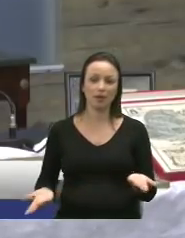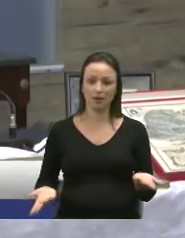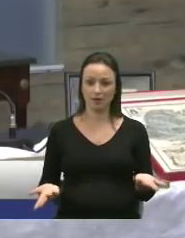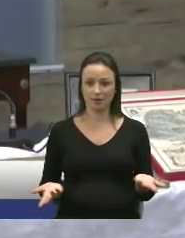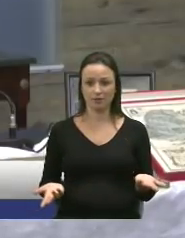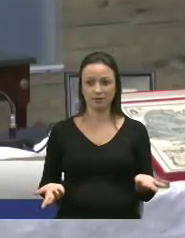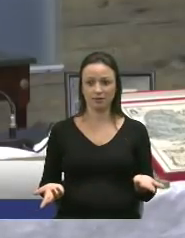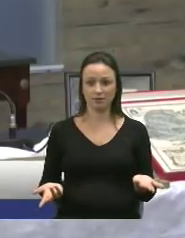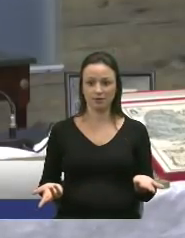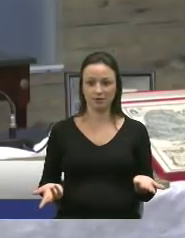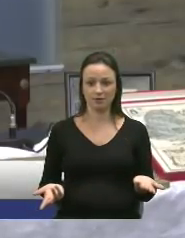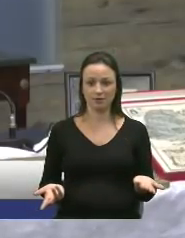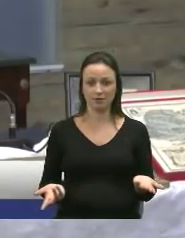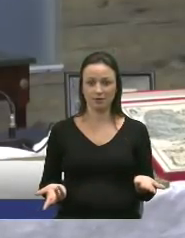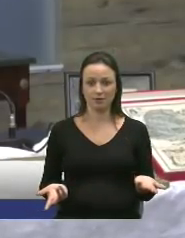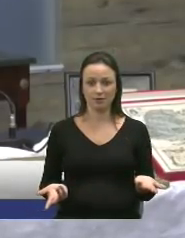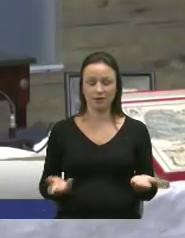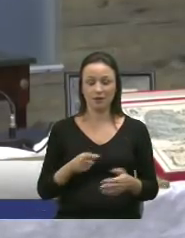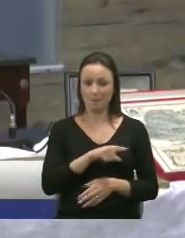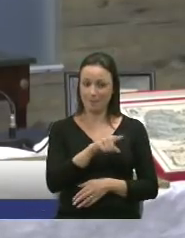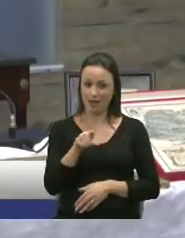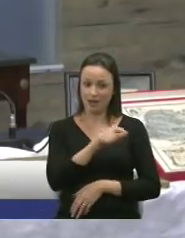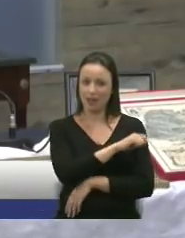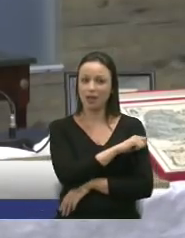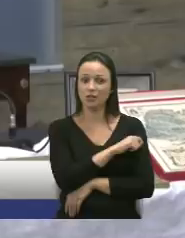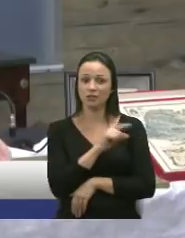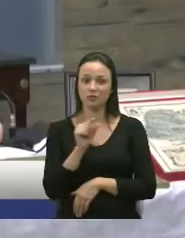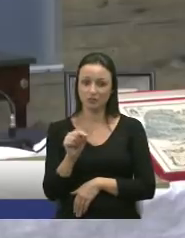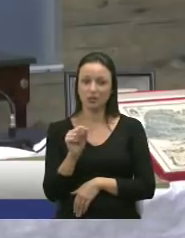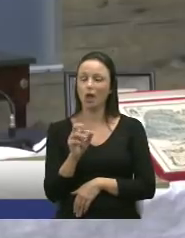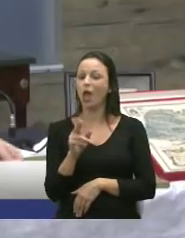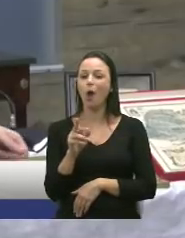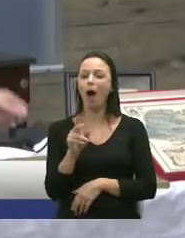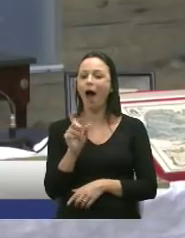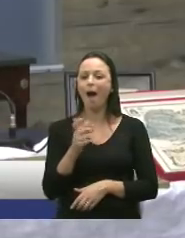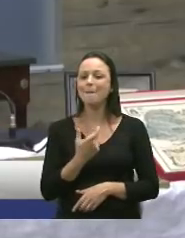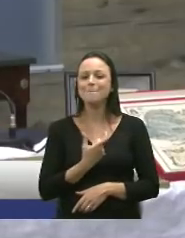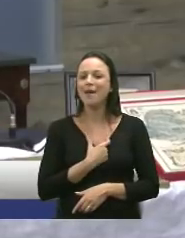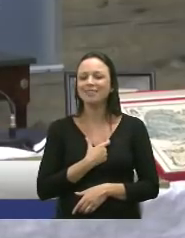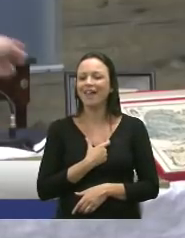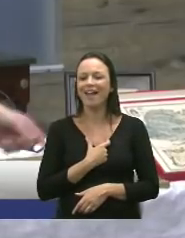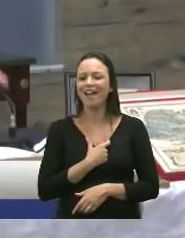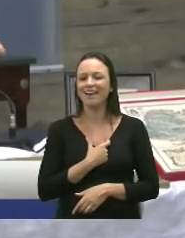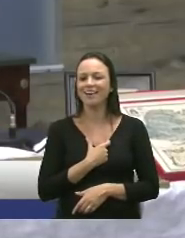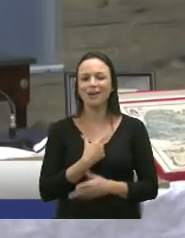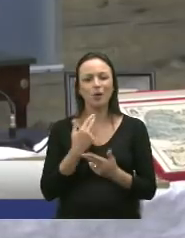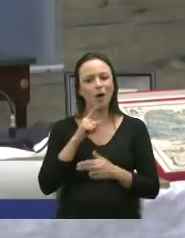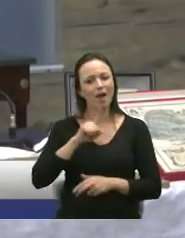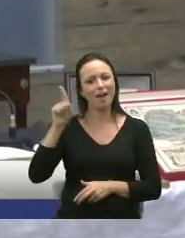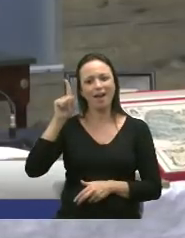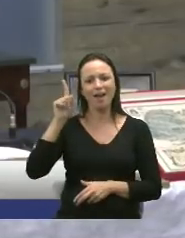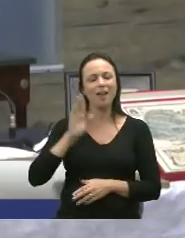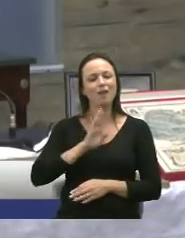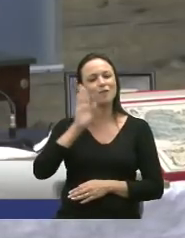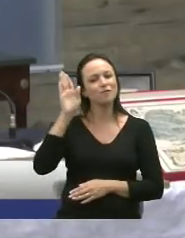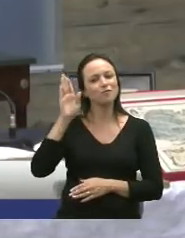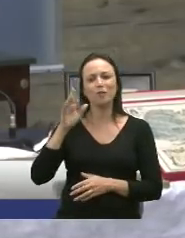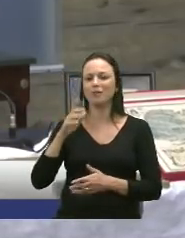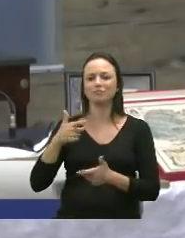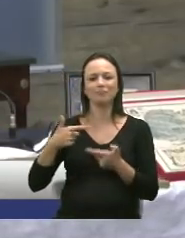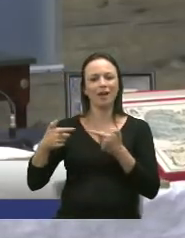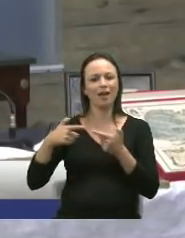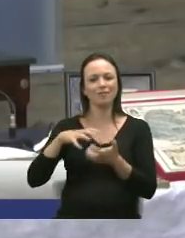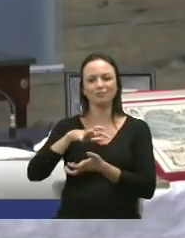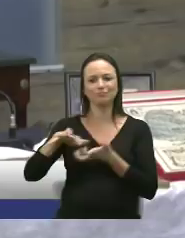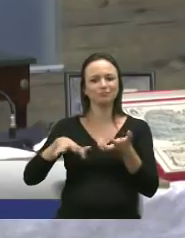Para muitos deles, vai ser equivalente a uma medalha, como para aqueles veteranos de 32.